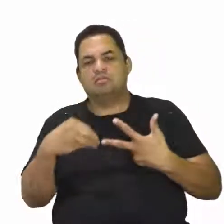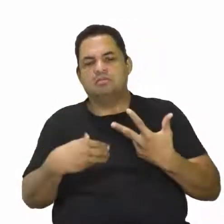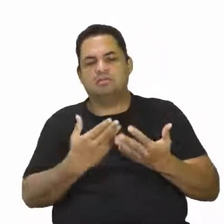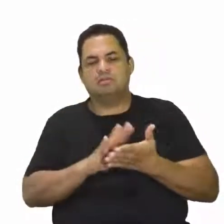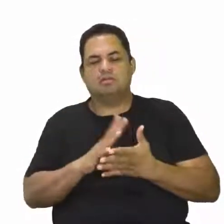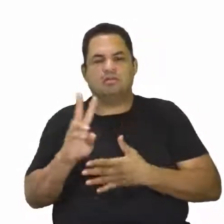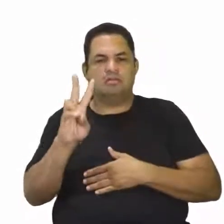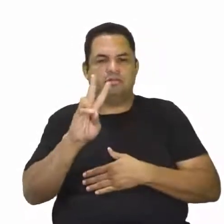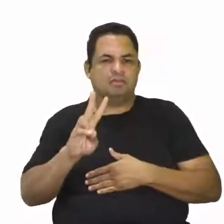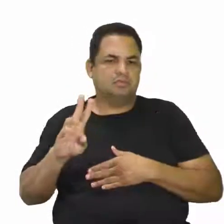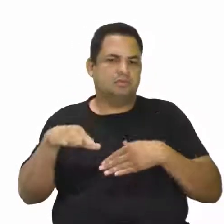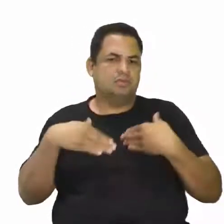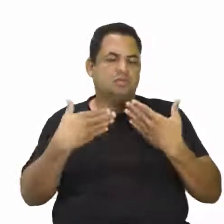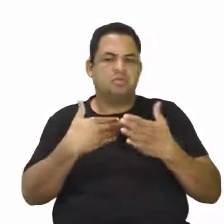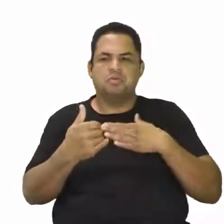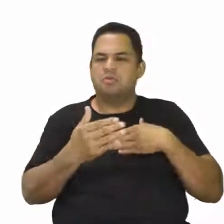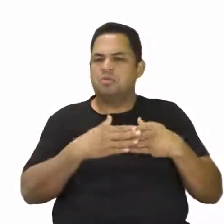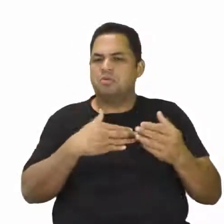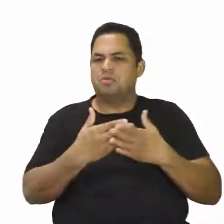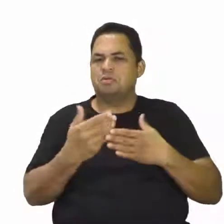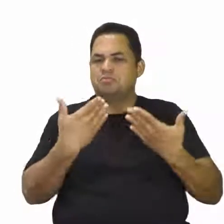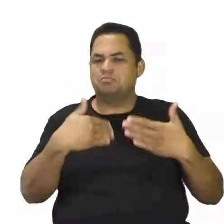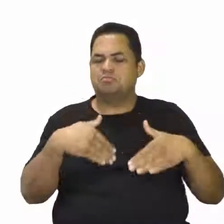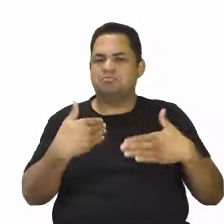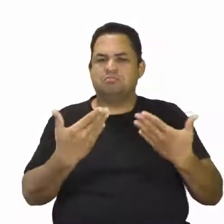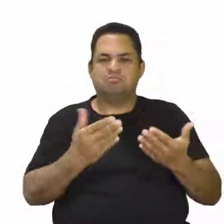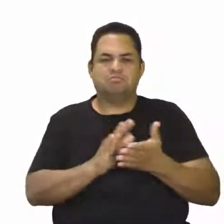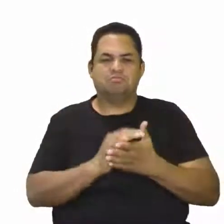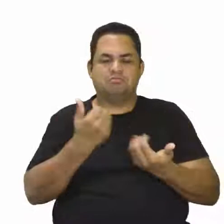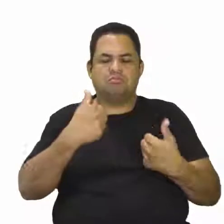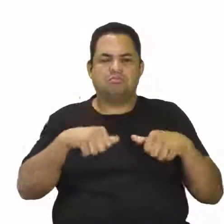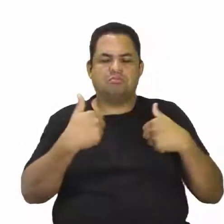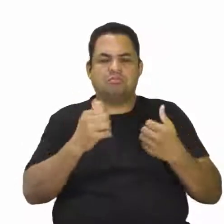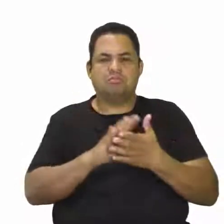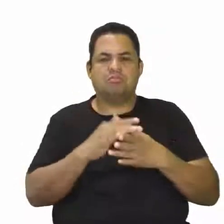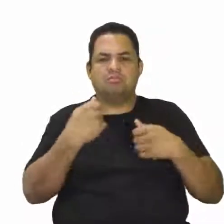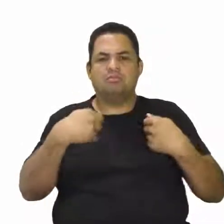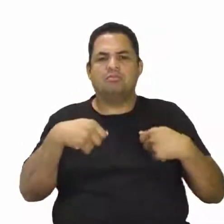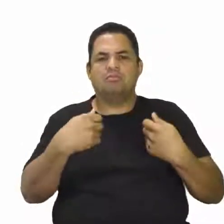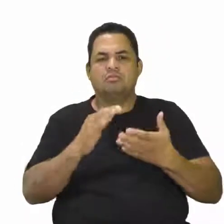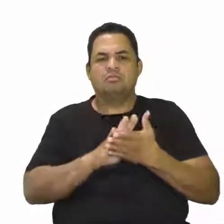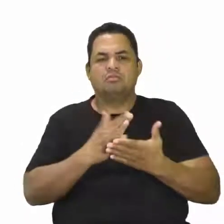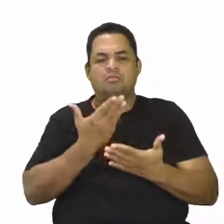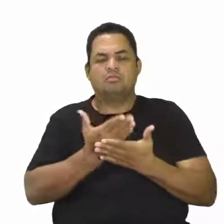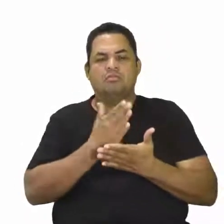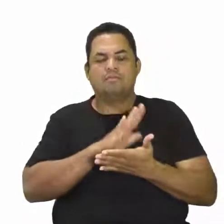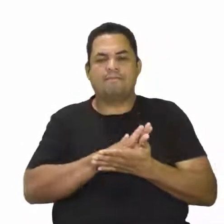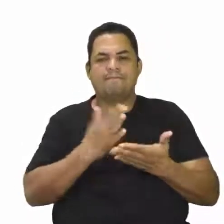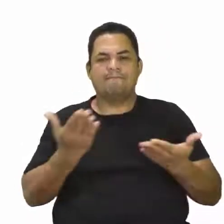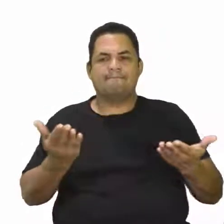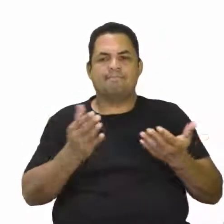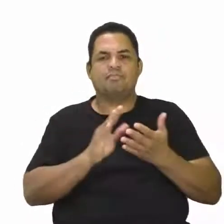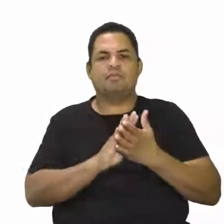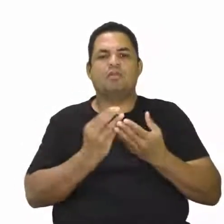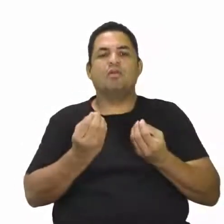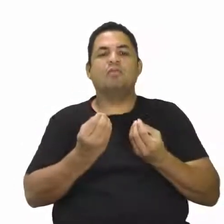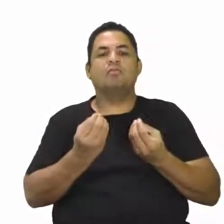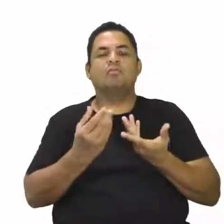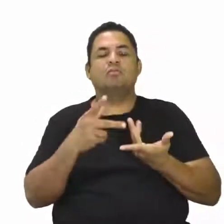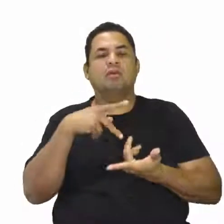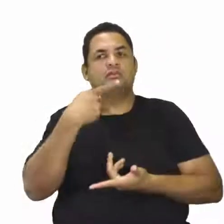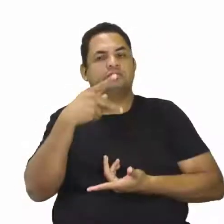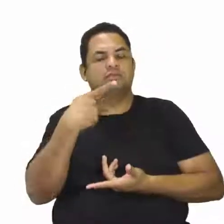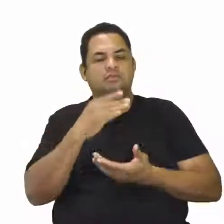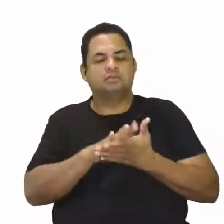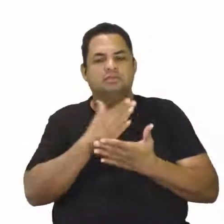prova de vestibular ou qualquer outra prova ou avaliação, nós precisamos interpretar. Como nós dissemos